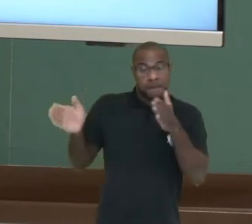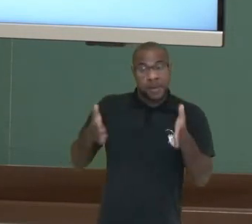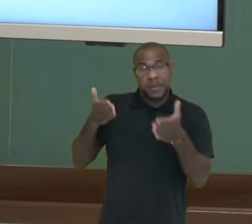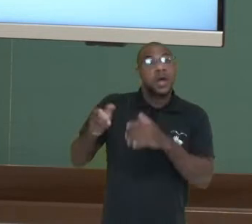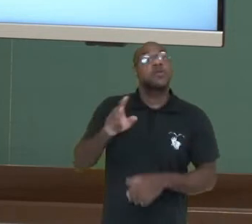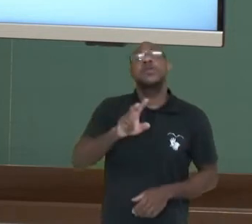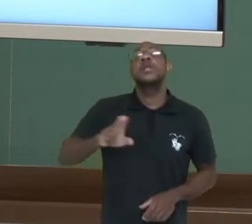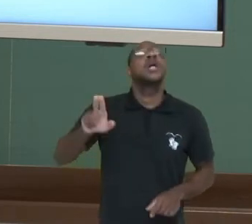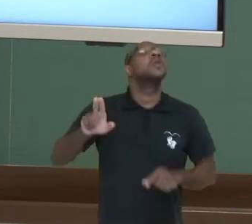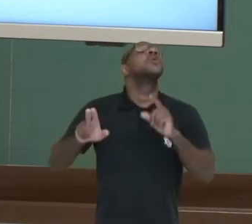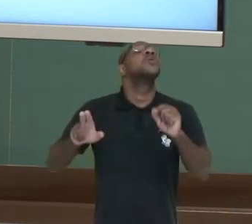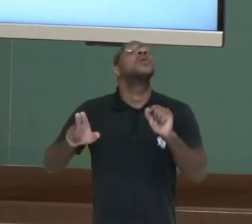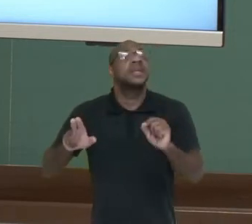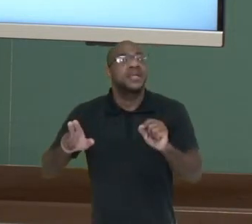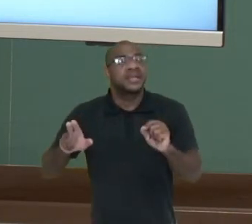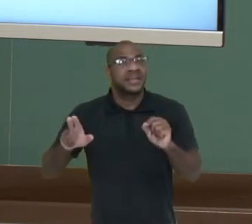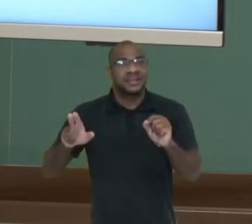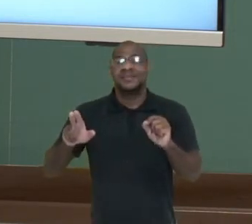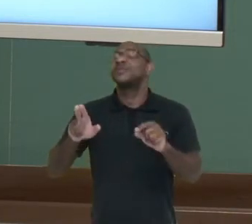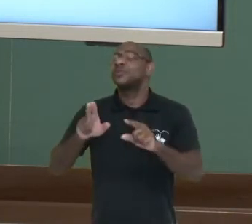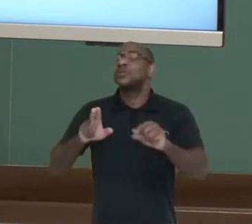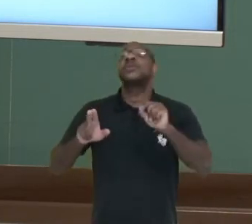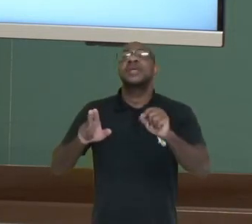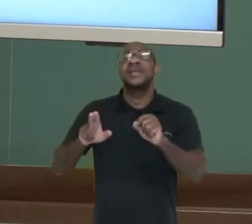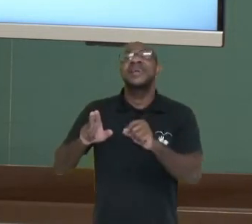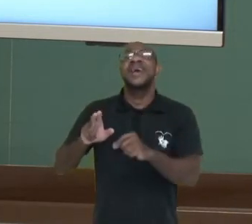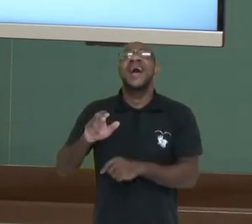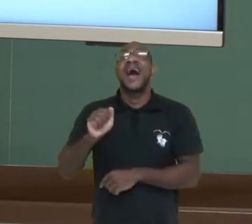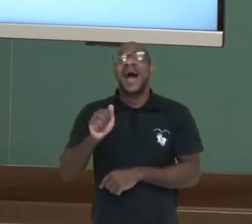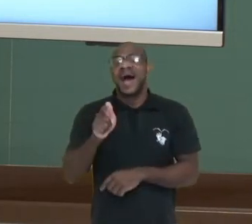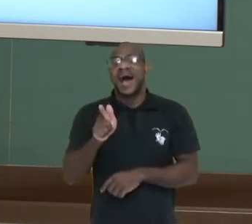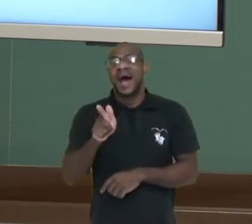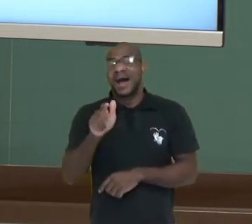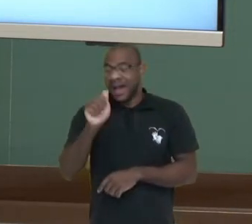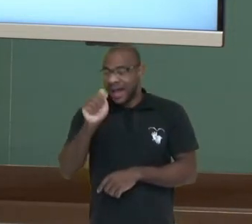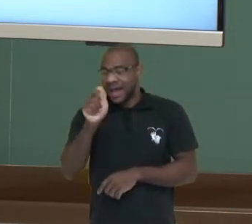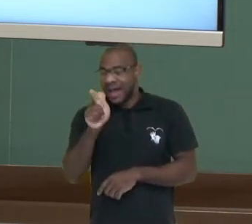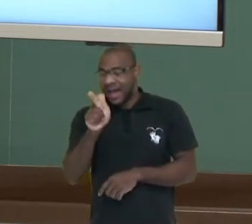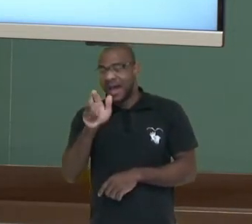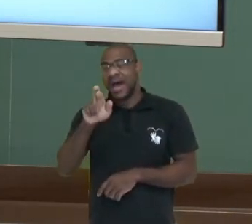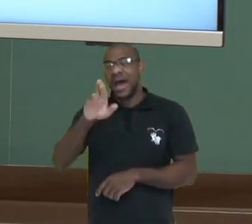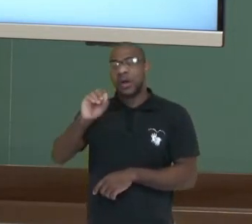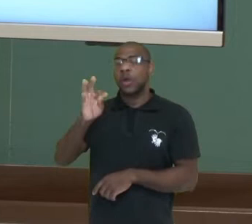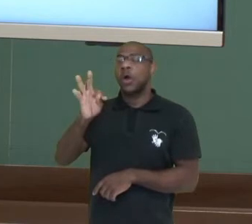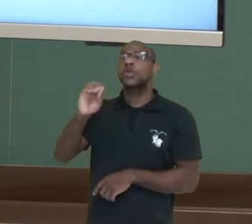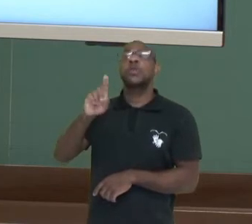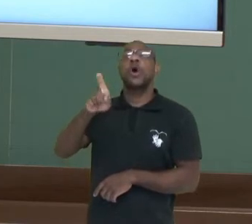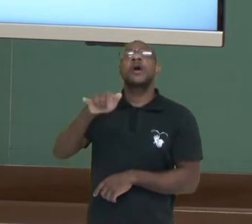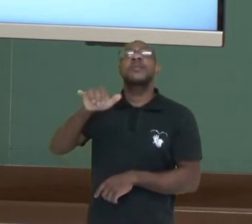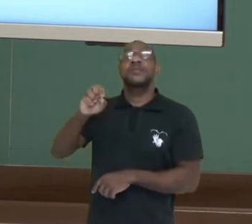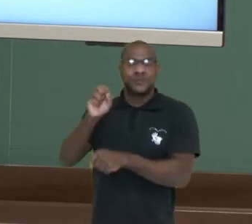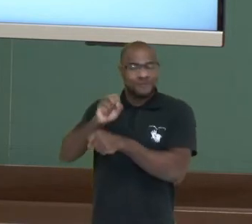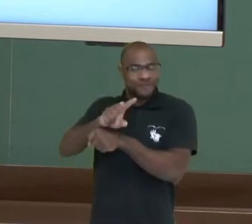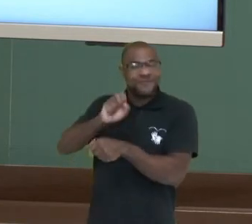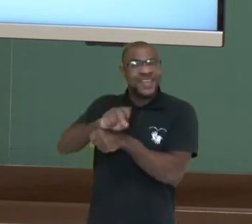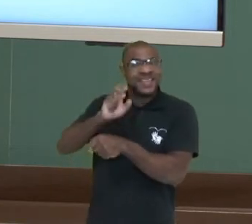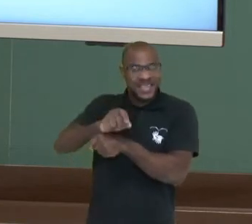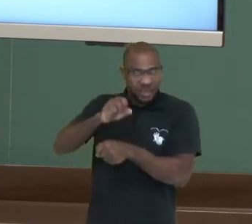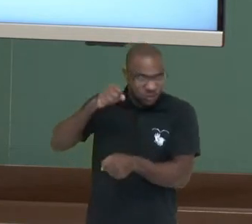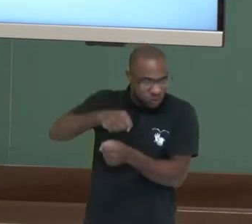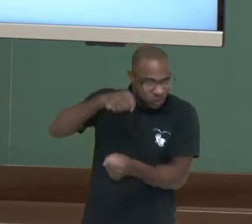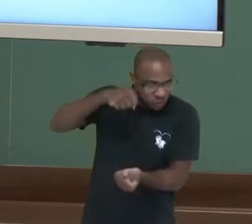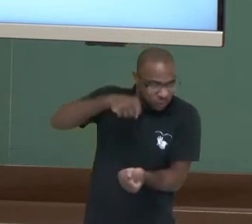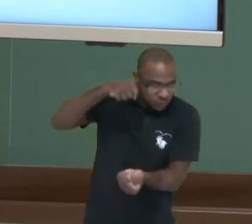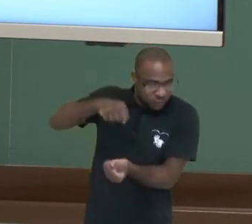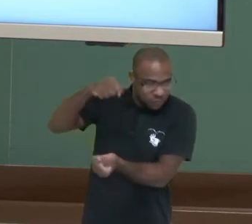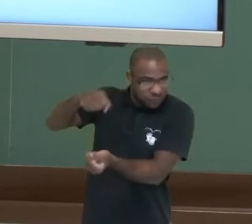utilizam muito agrotóxico nesta produção. E aí então a agricultura comercial da soja, do milho, do algodão,